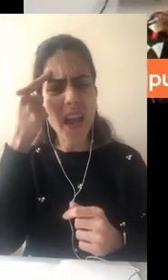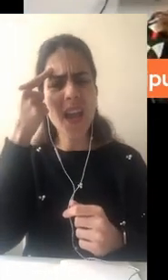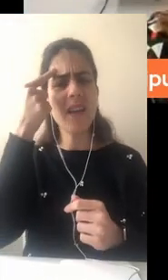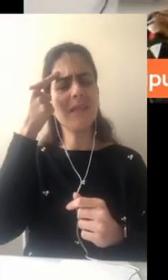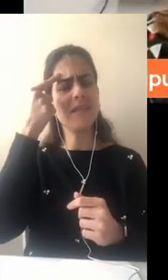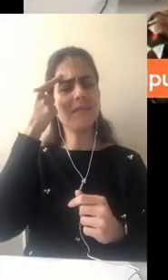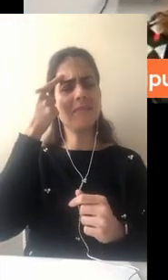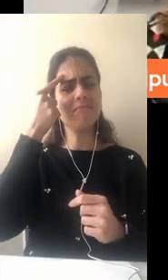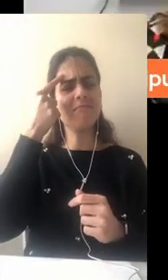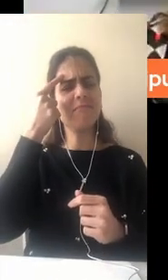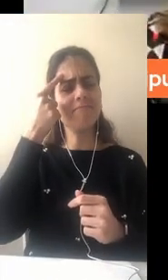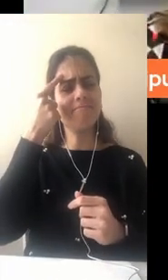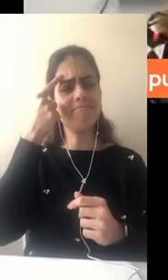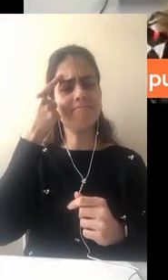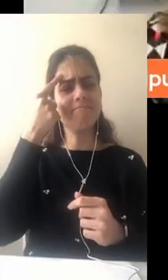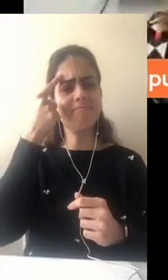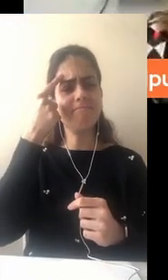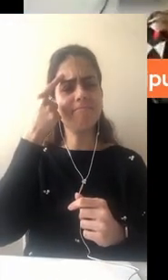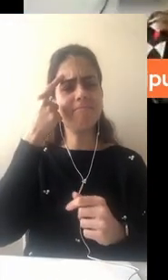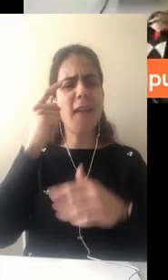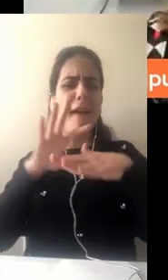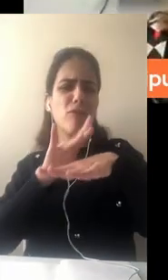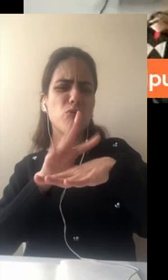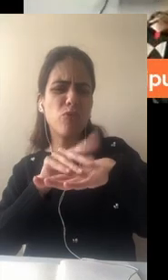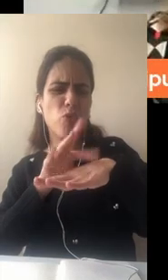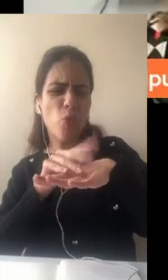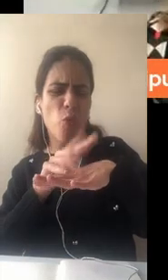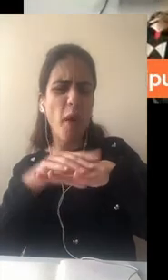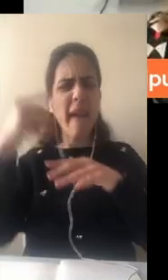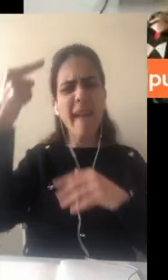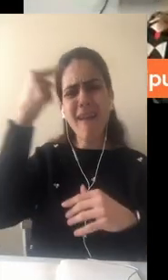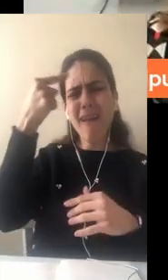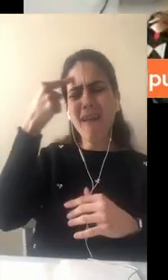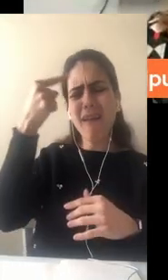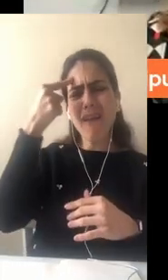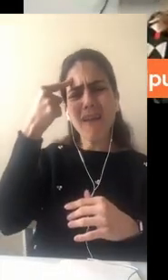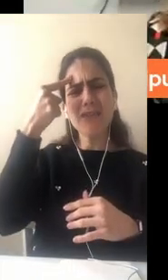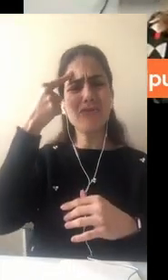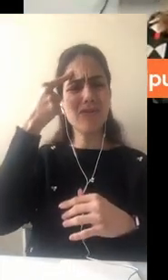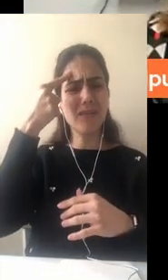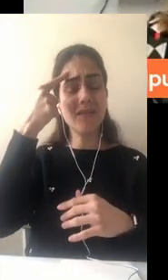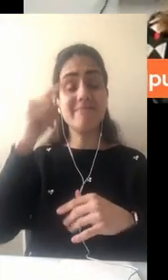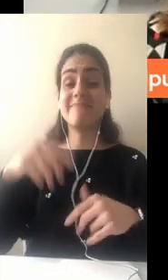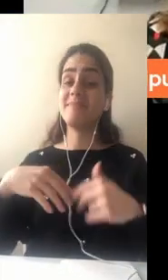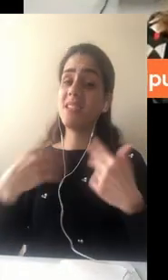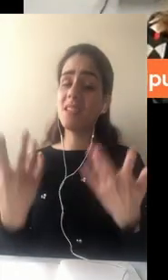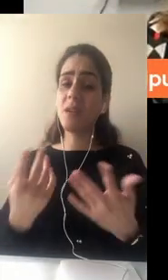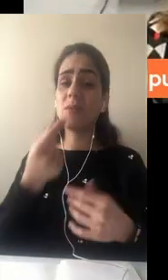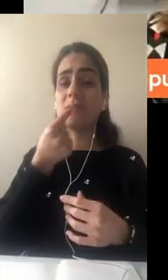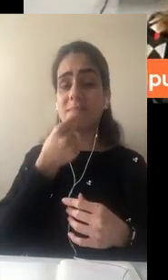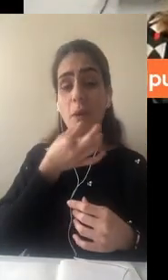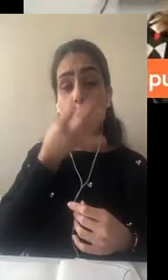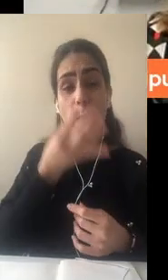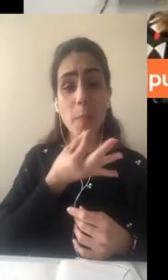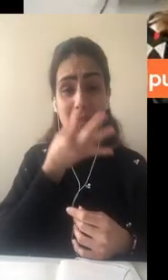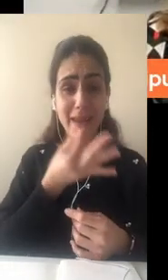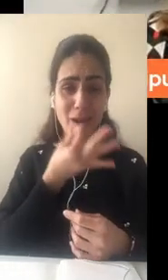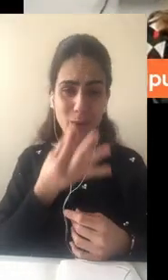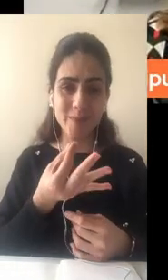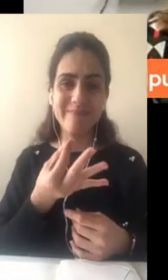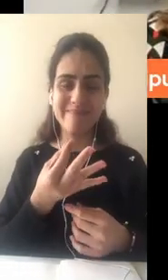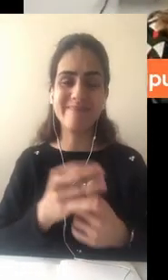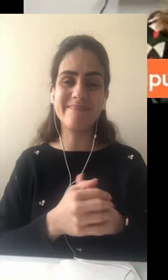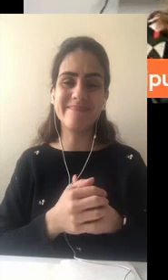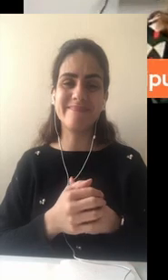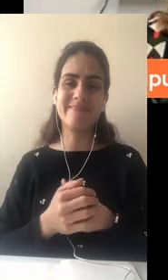tem certeza que é isso, porque isso beira a burrice, beira a ignorância. Então, faça essa sugestão como